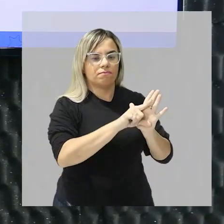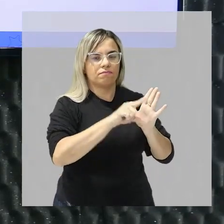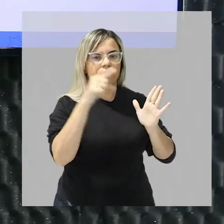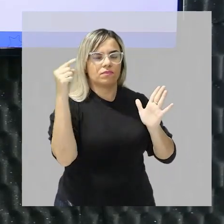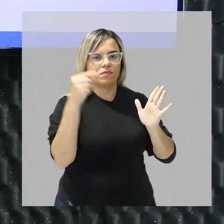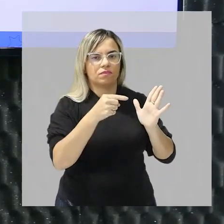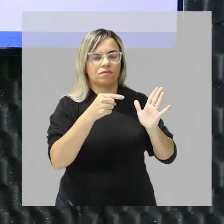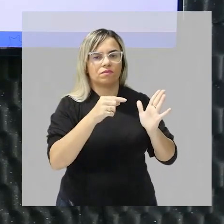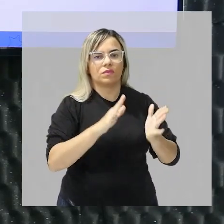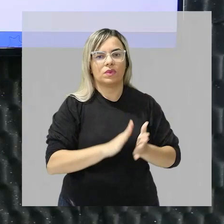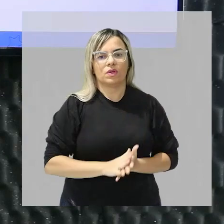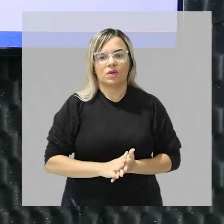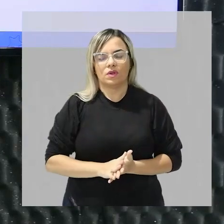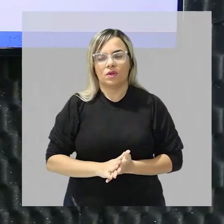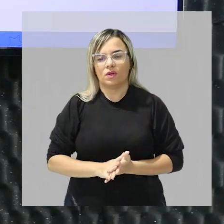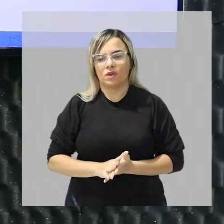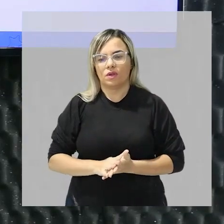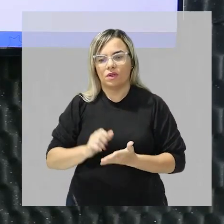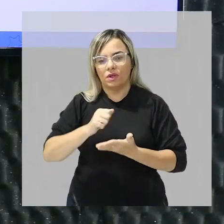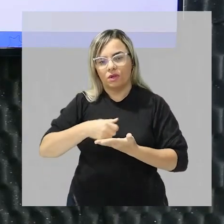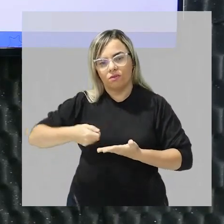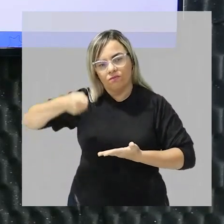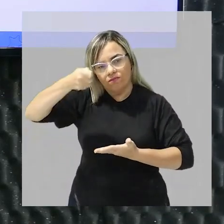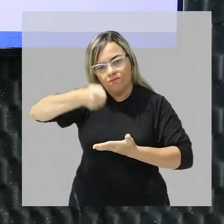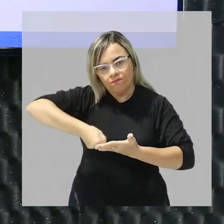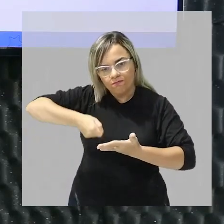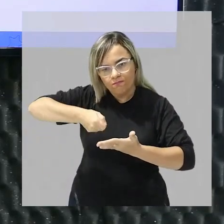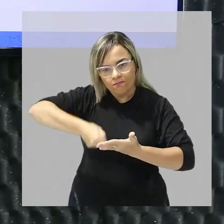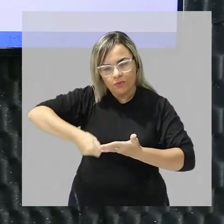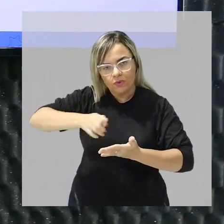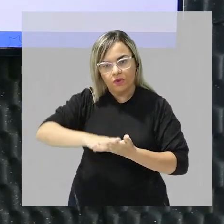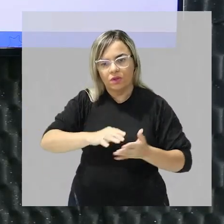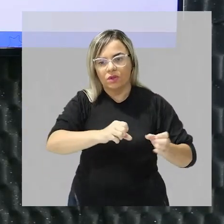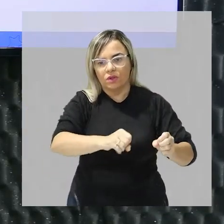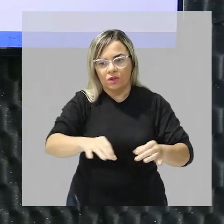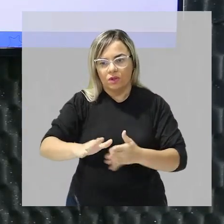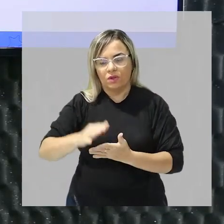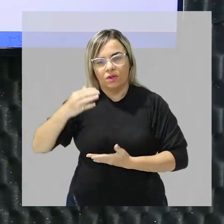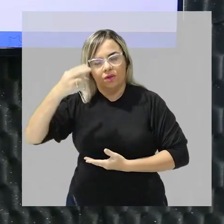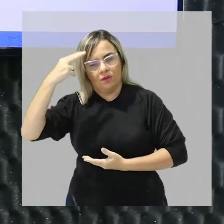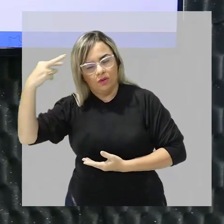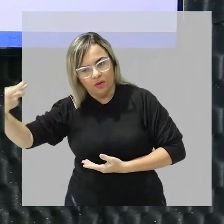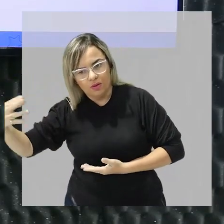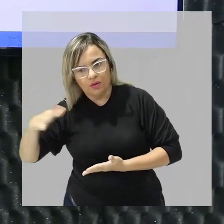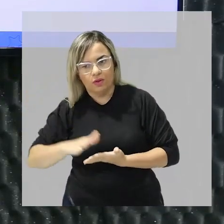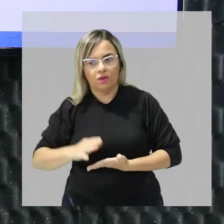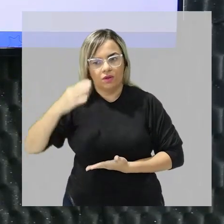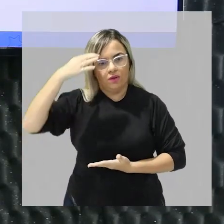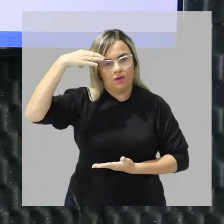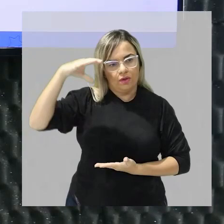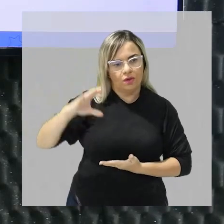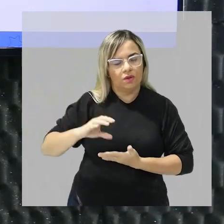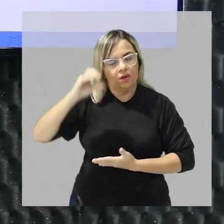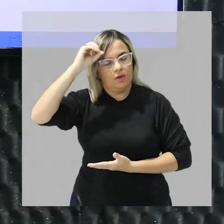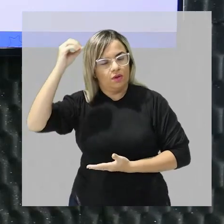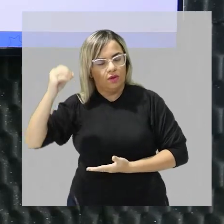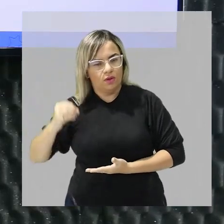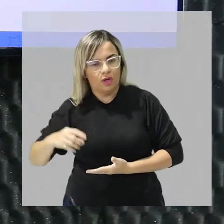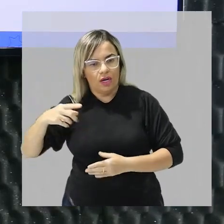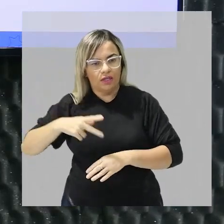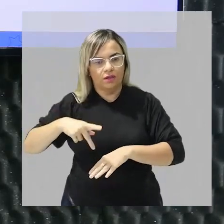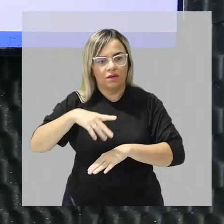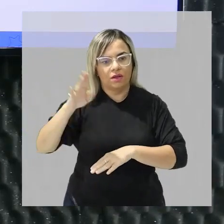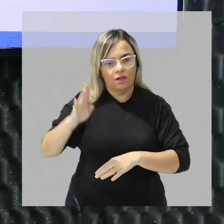elas estabelecem a obrigatoriedade do ensino de história e cultura afro-brasileira e